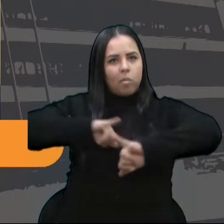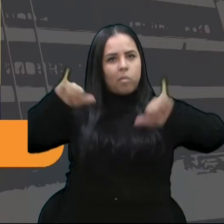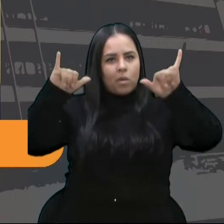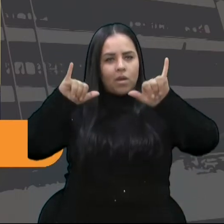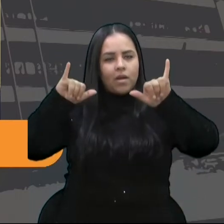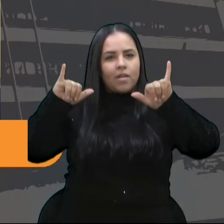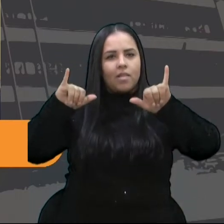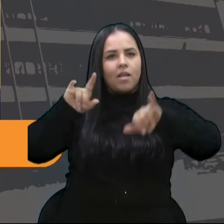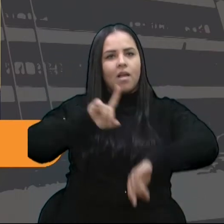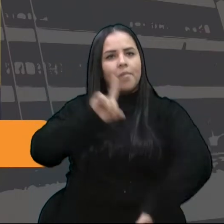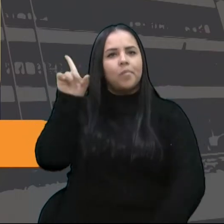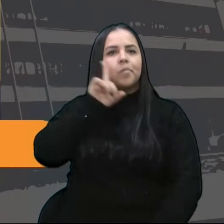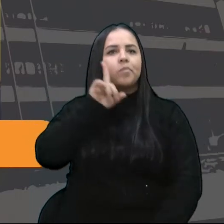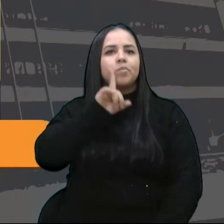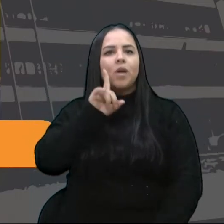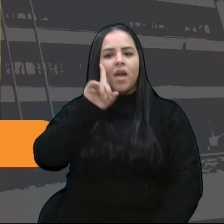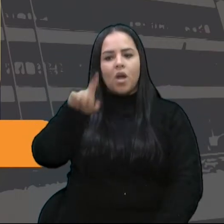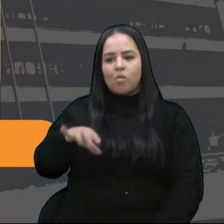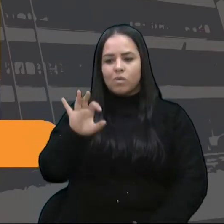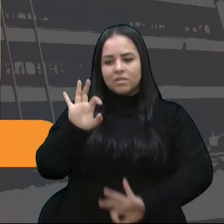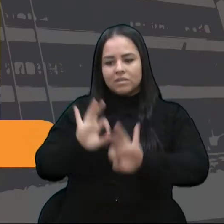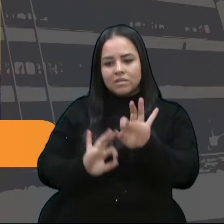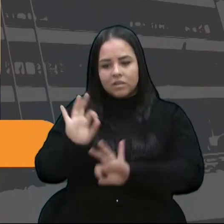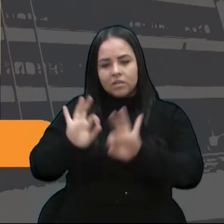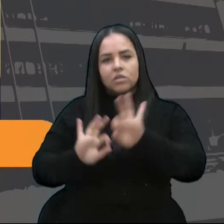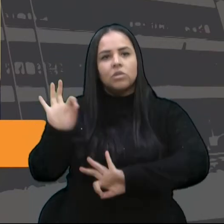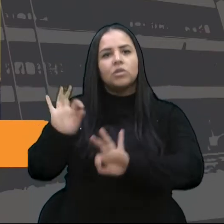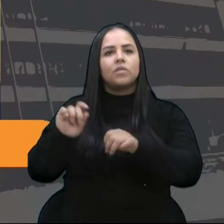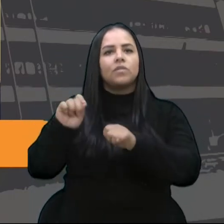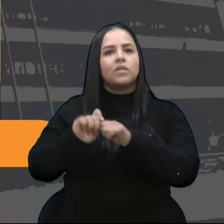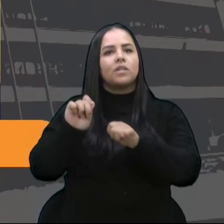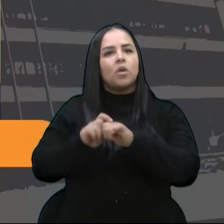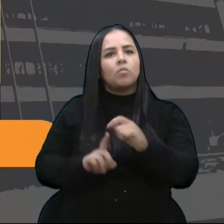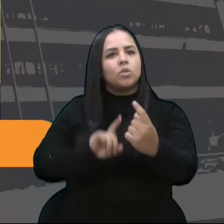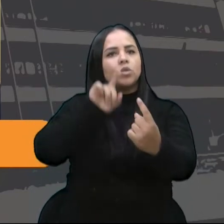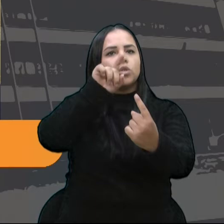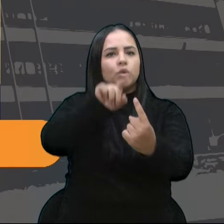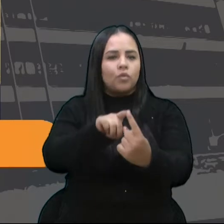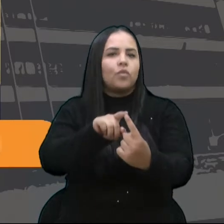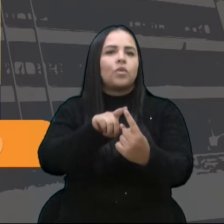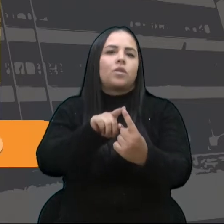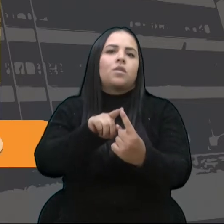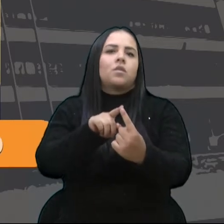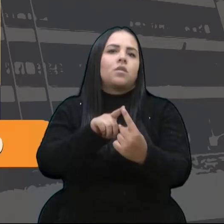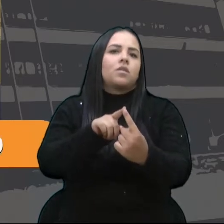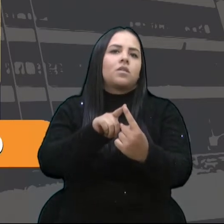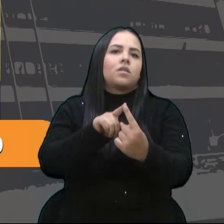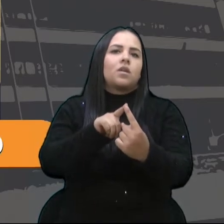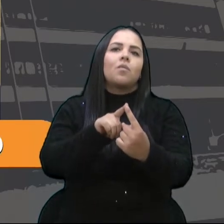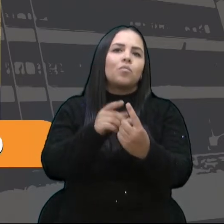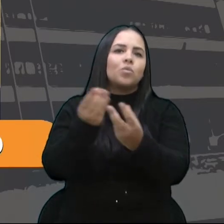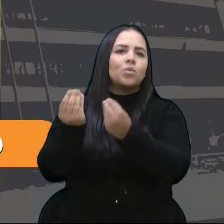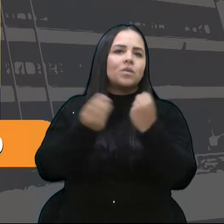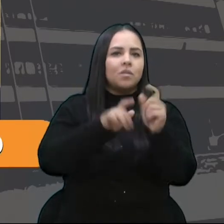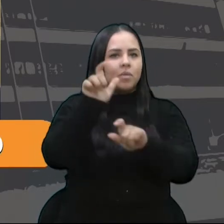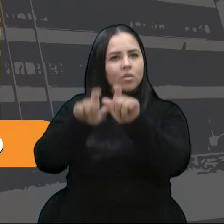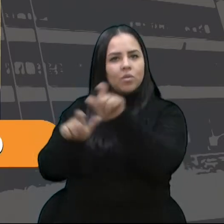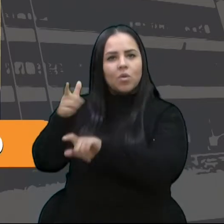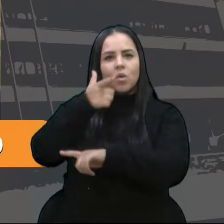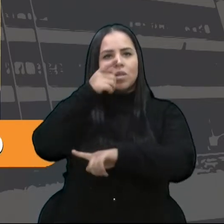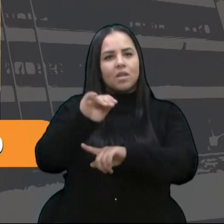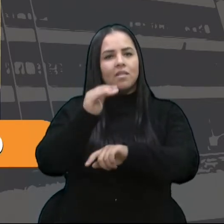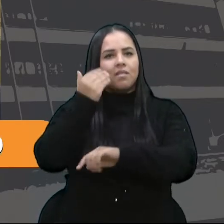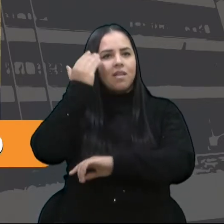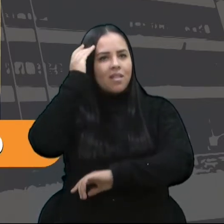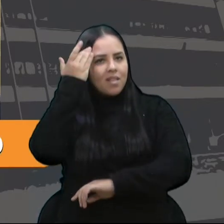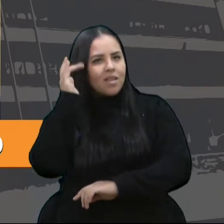algo organizado no intuito de fazer com que a maior parte das pessoas entendam que o jornalismo tem